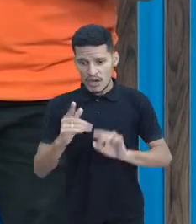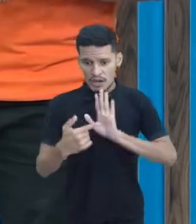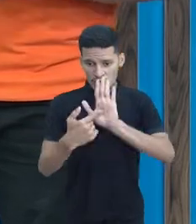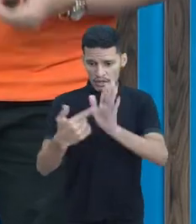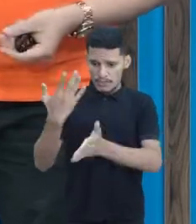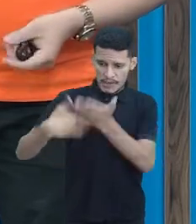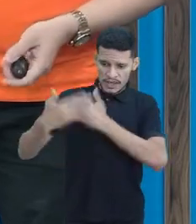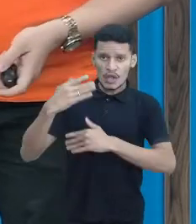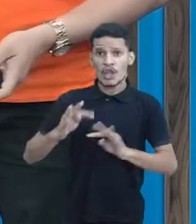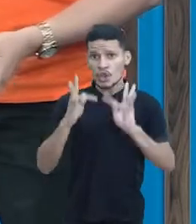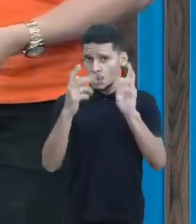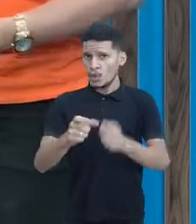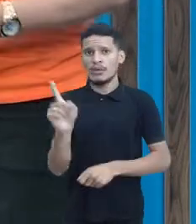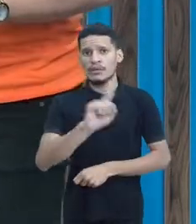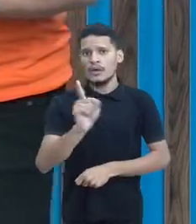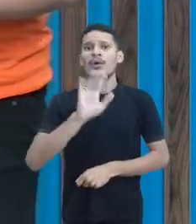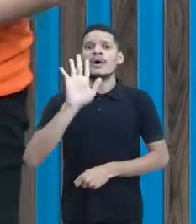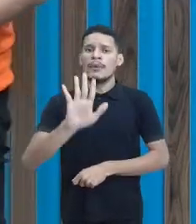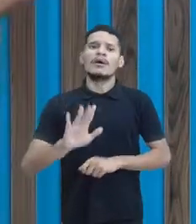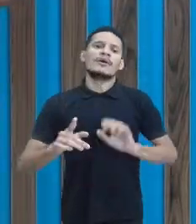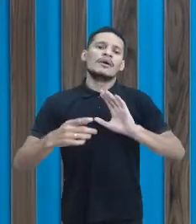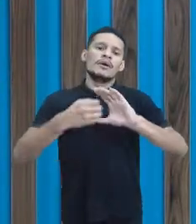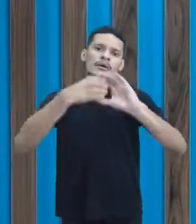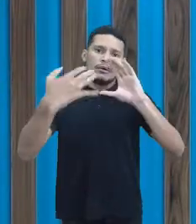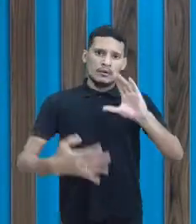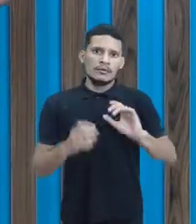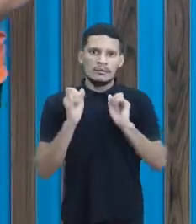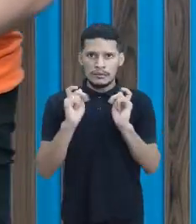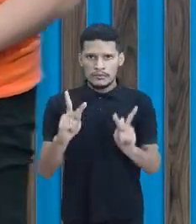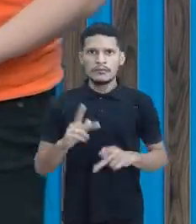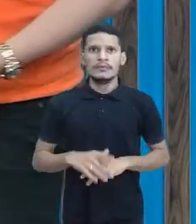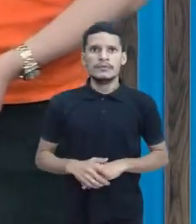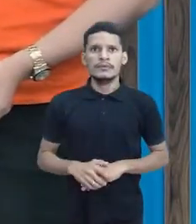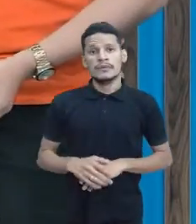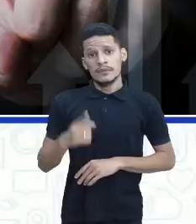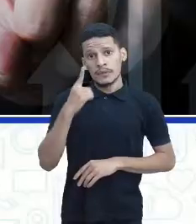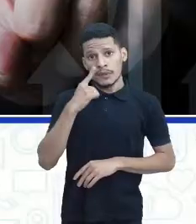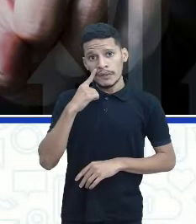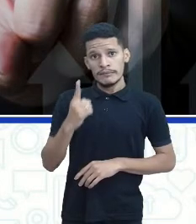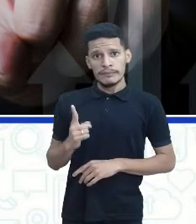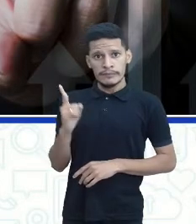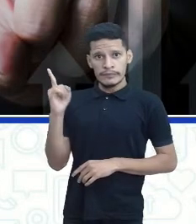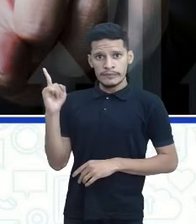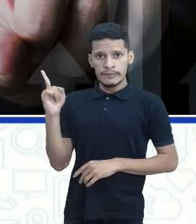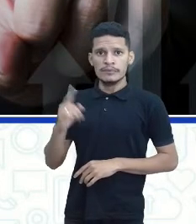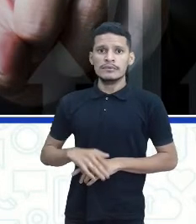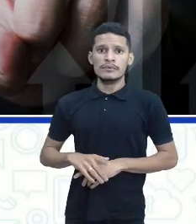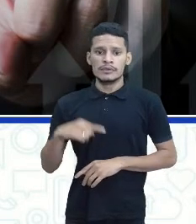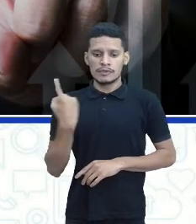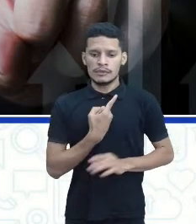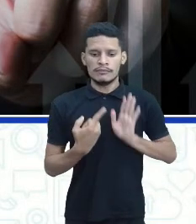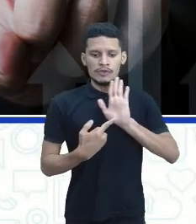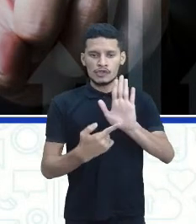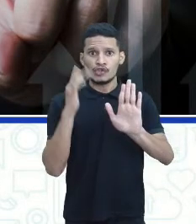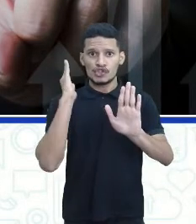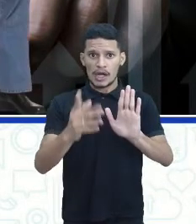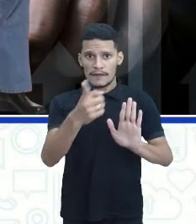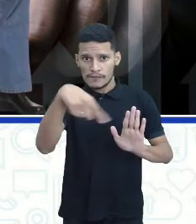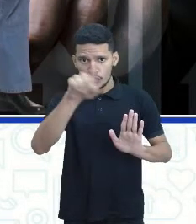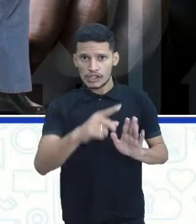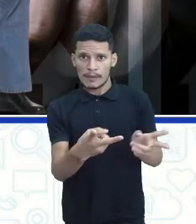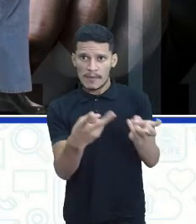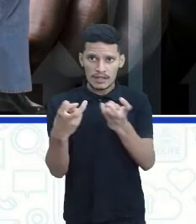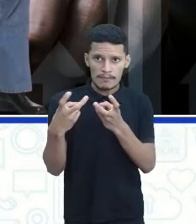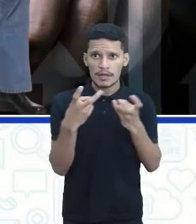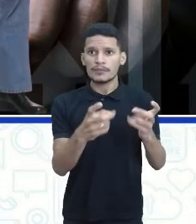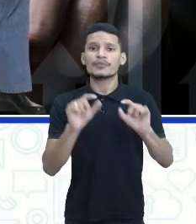dizer que todas? Não, mas a característica. Vamos lá. Olha aí. A gente destacou para que vocês percebam, mas